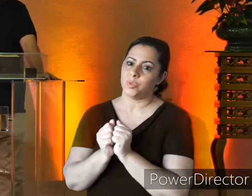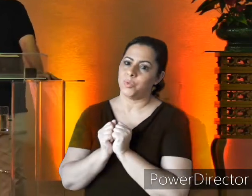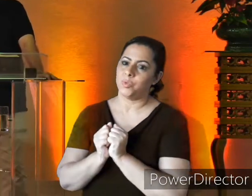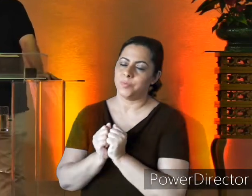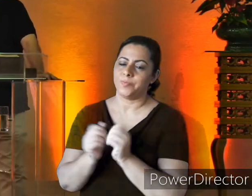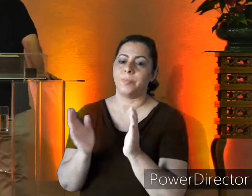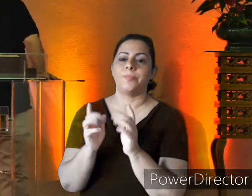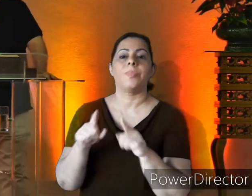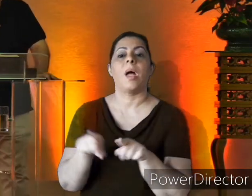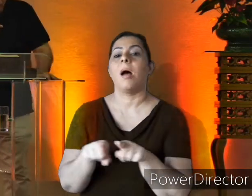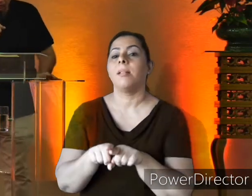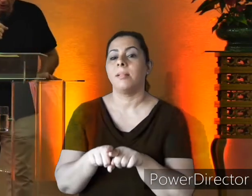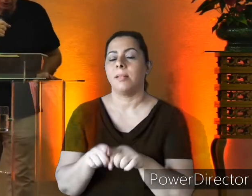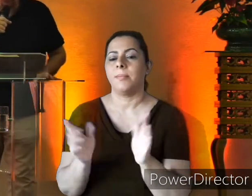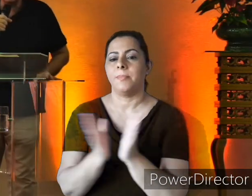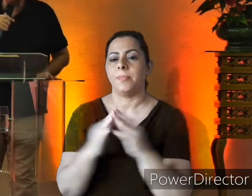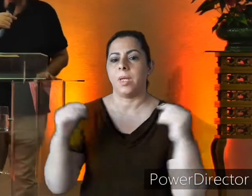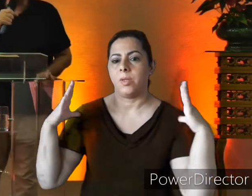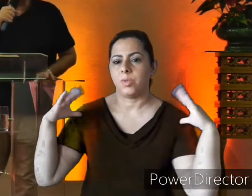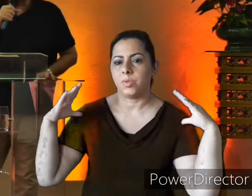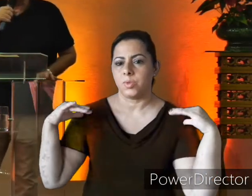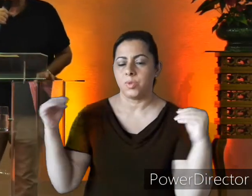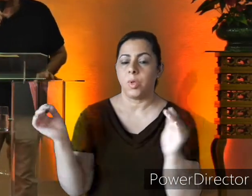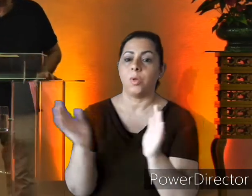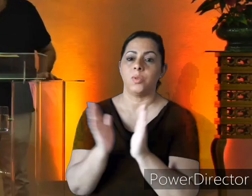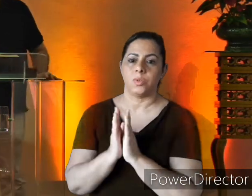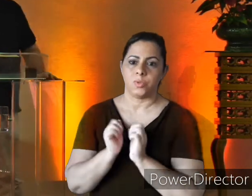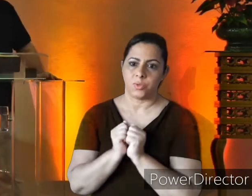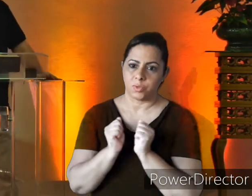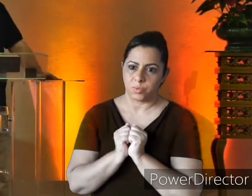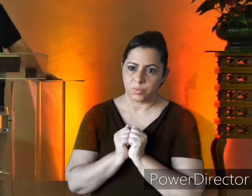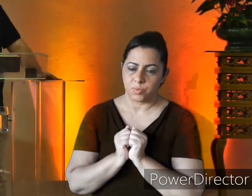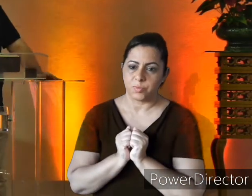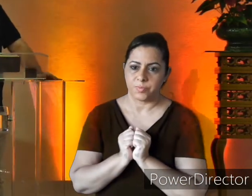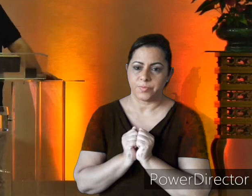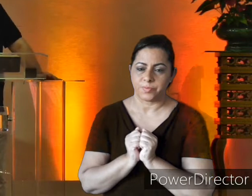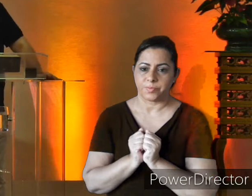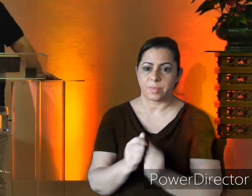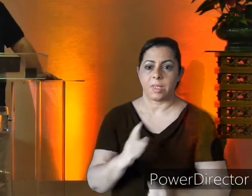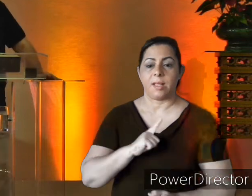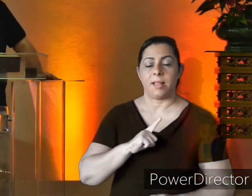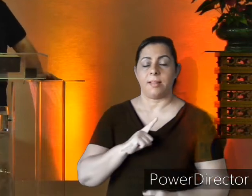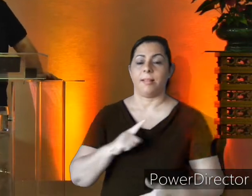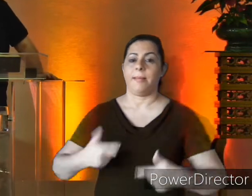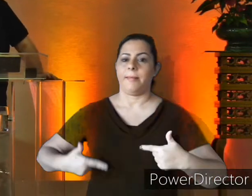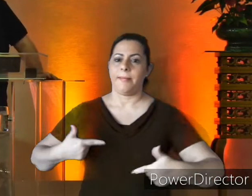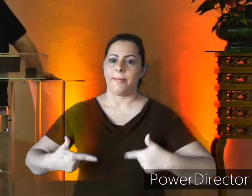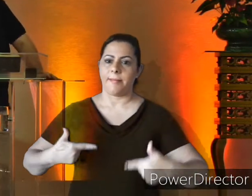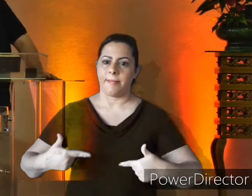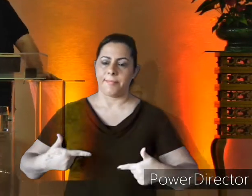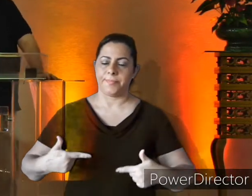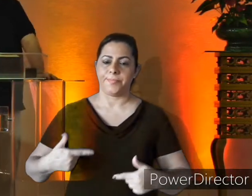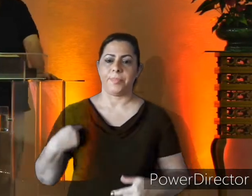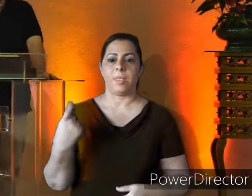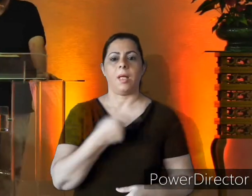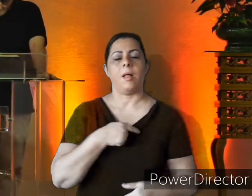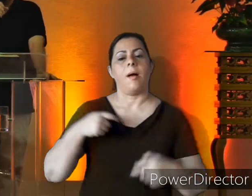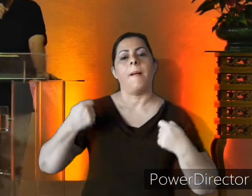guerra. Se não nos posicionarmos, nós seremos vencidos, seremos